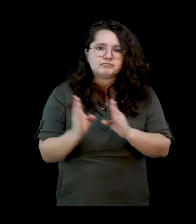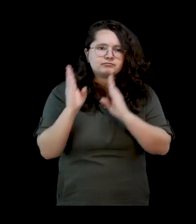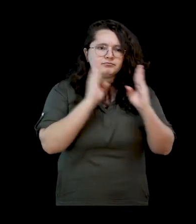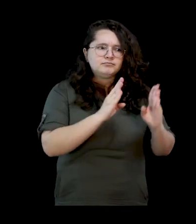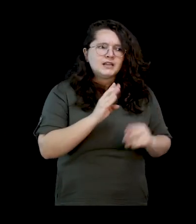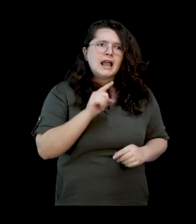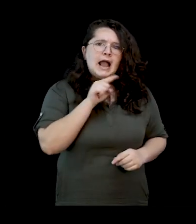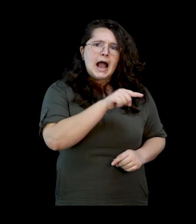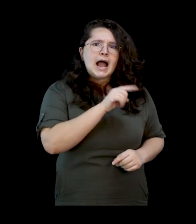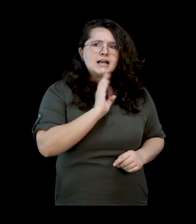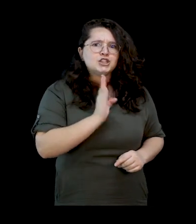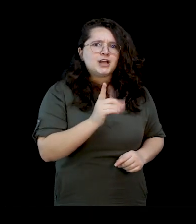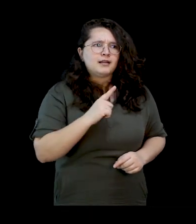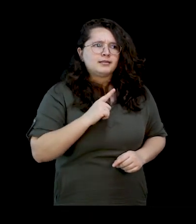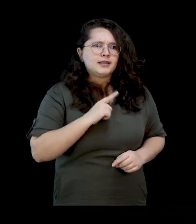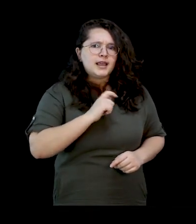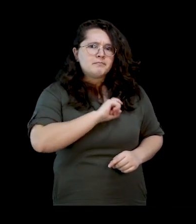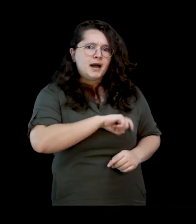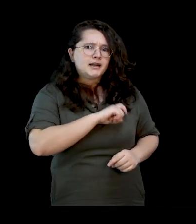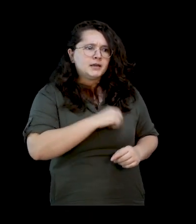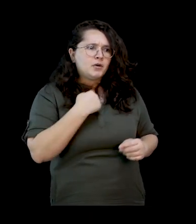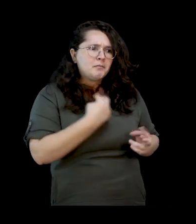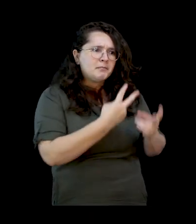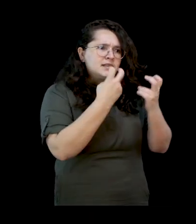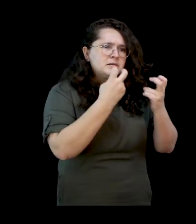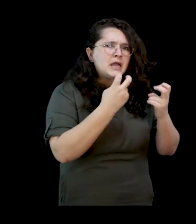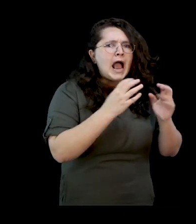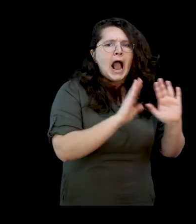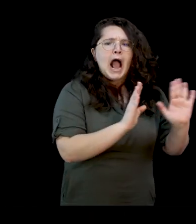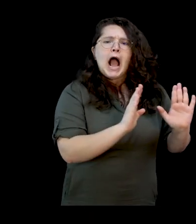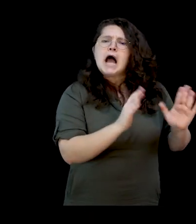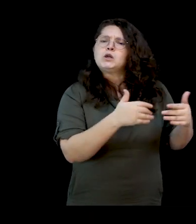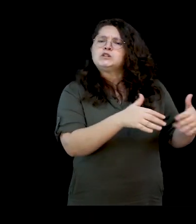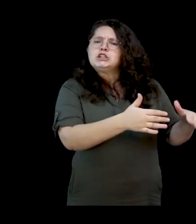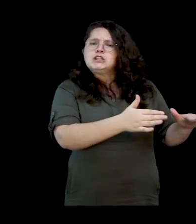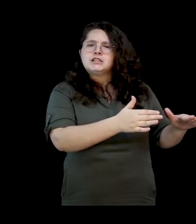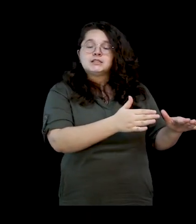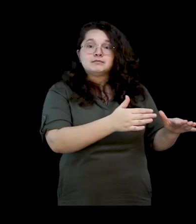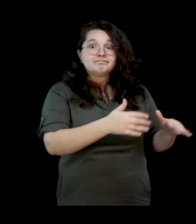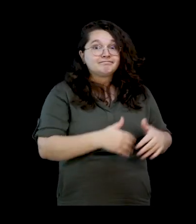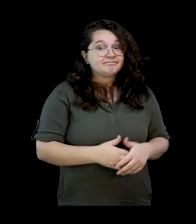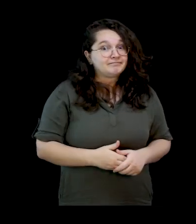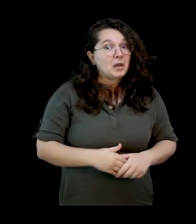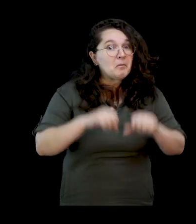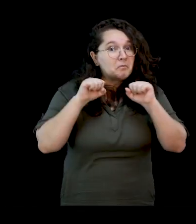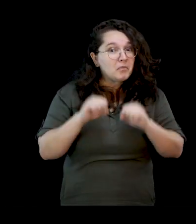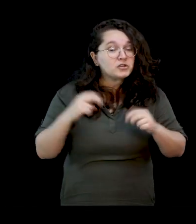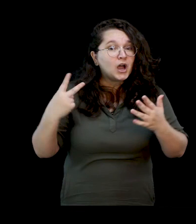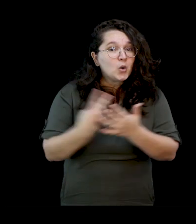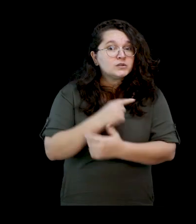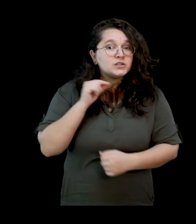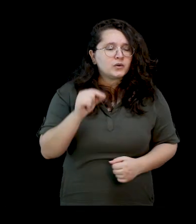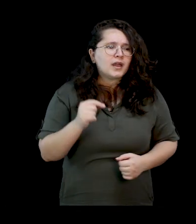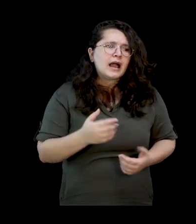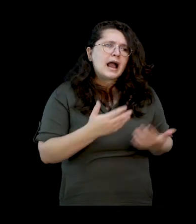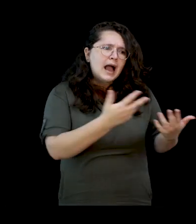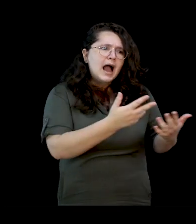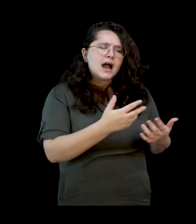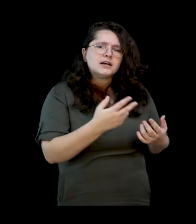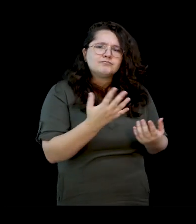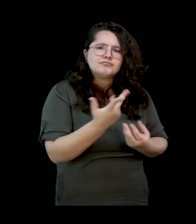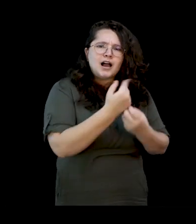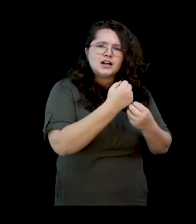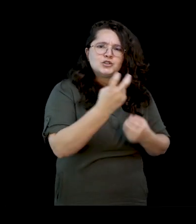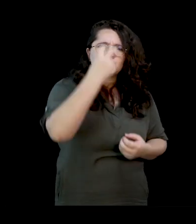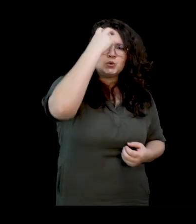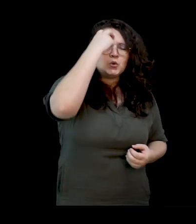conteúdo maligno, negar esse lado abissal da cultura faz com que você transforme a cultura num objeto